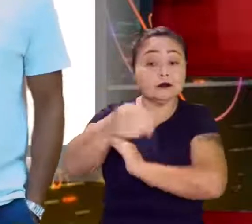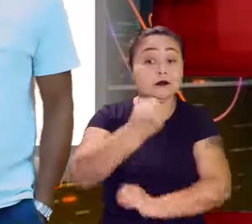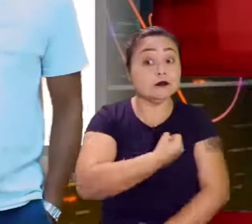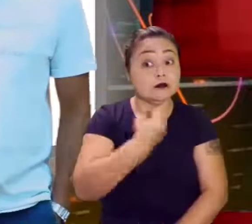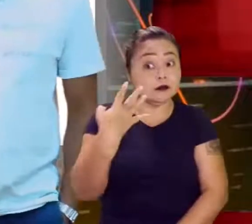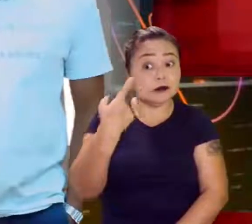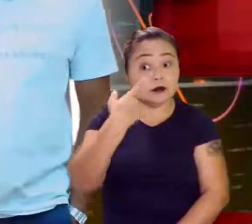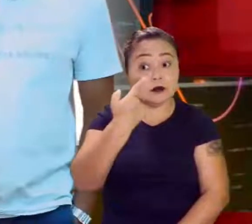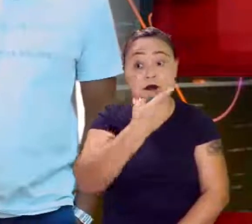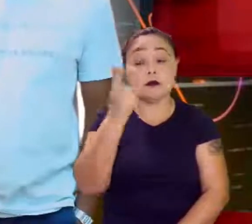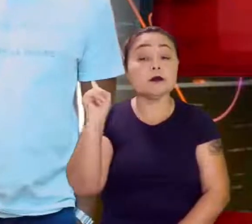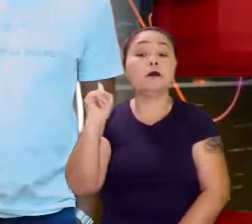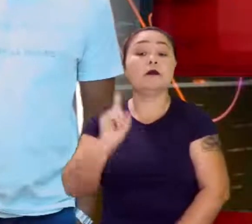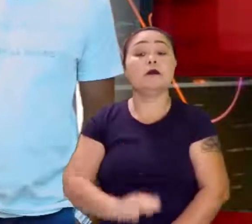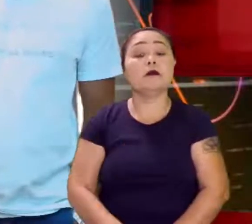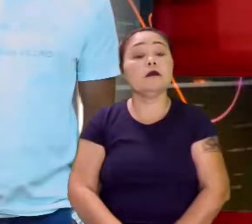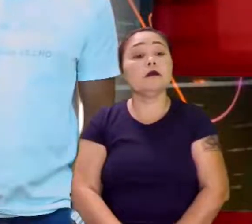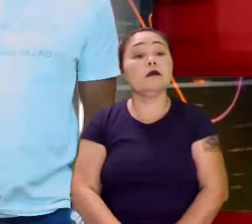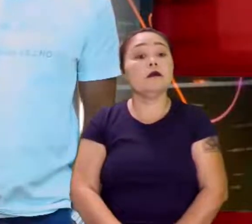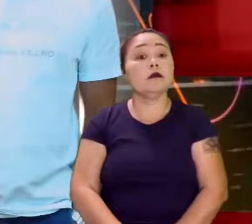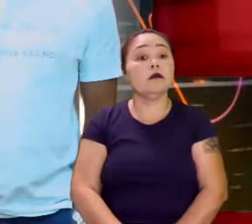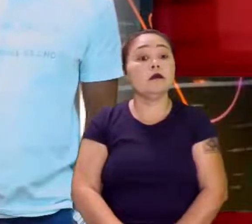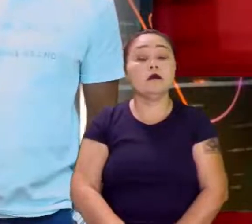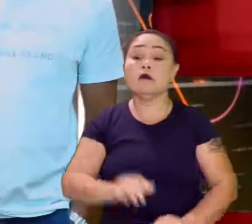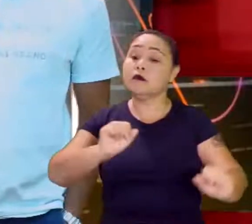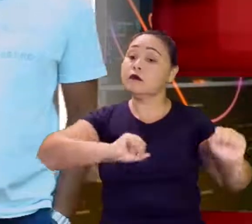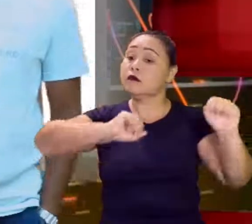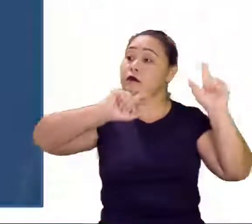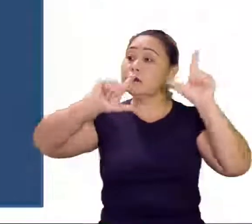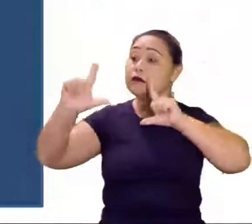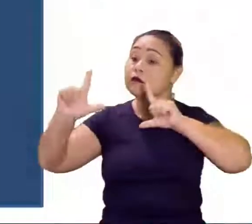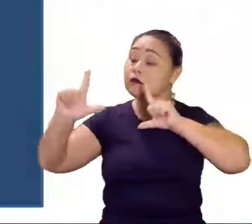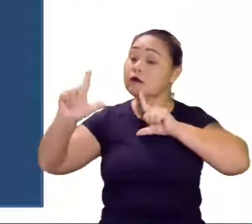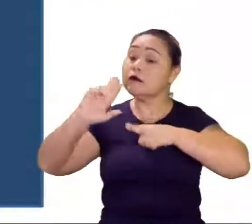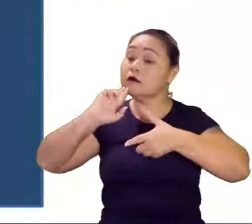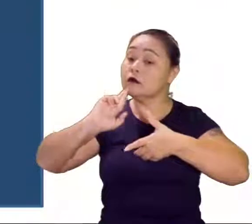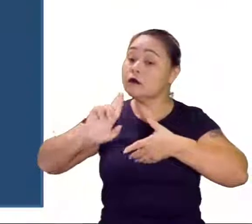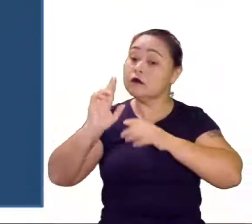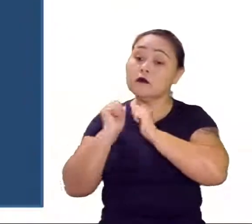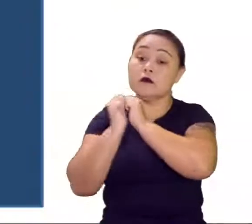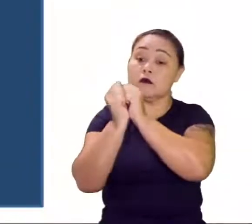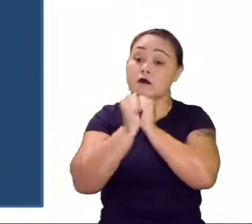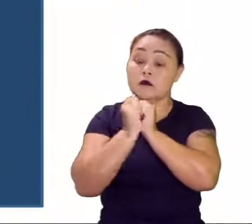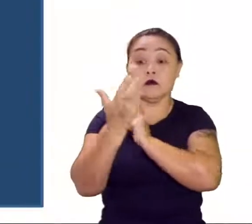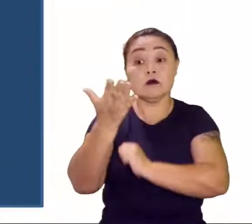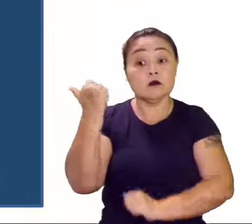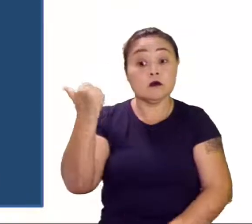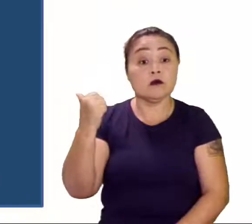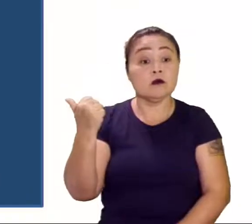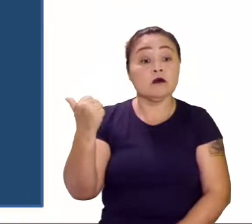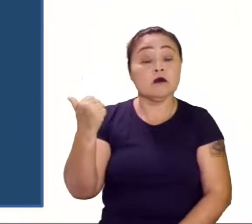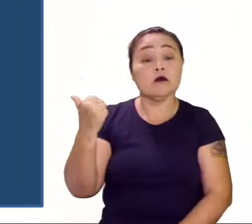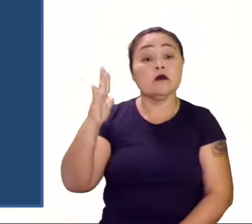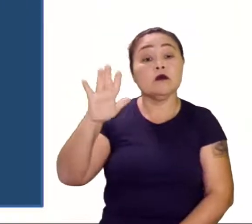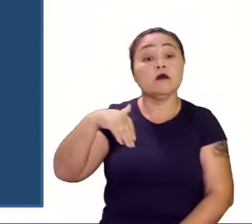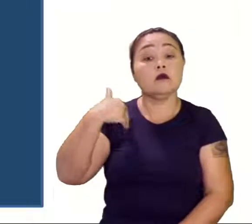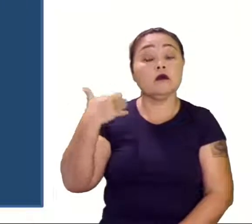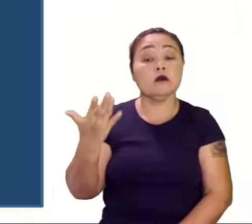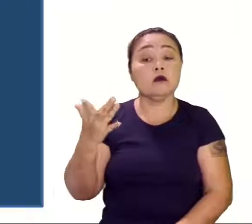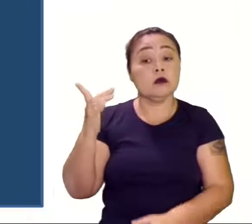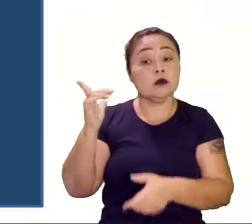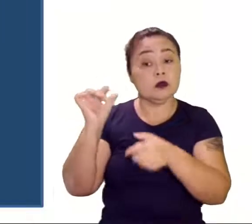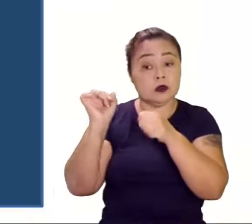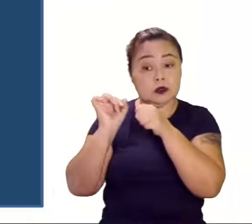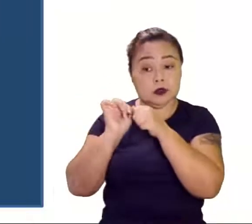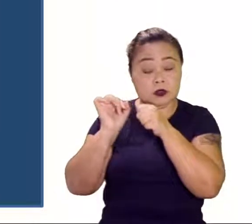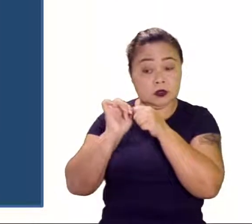4? Olha lá, então. No slide, a gente vai responder junto com vocês. Olha lá, então... Quando a gente vai